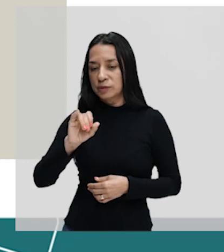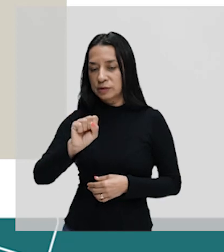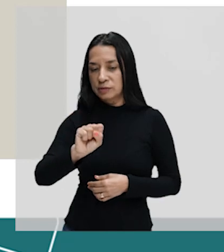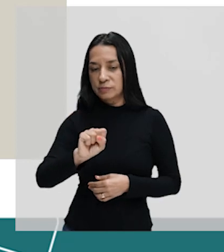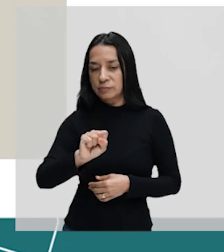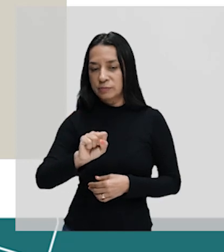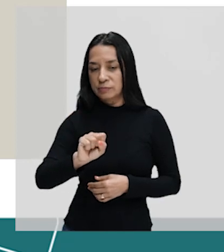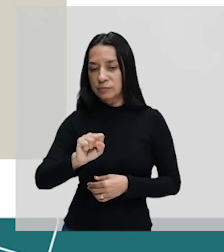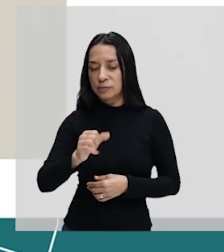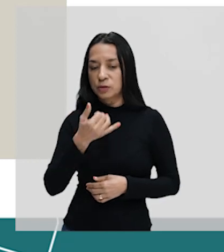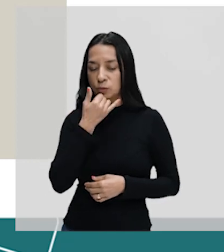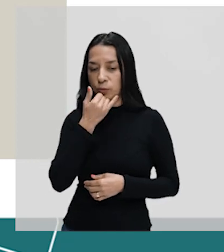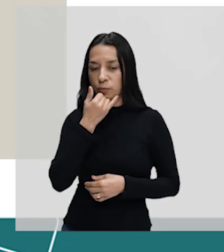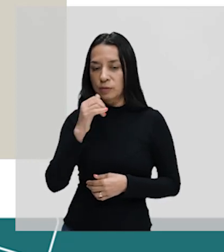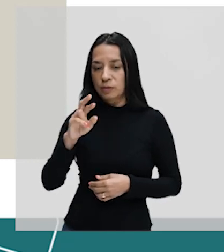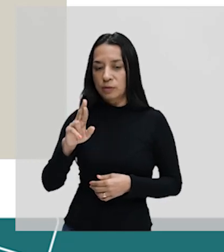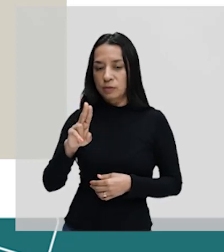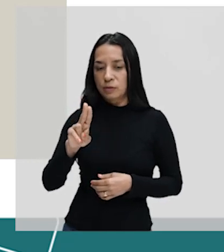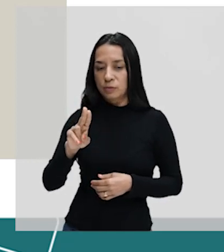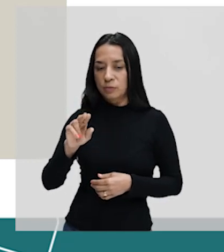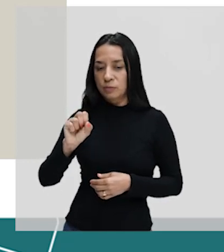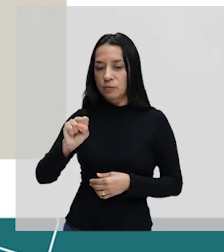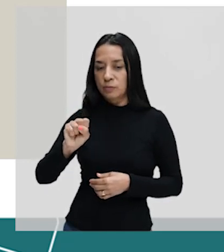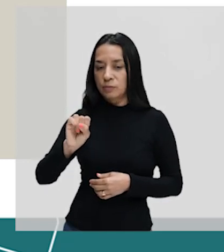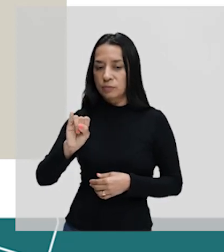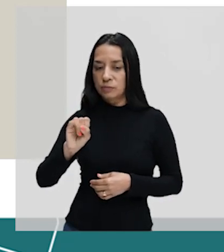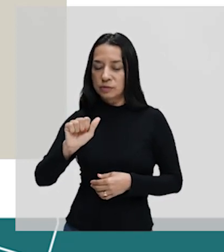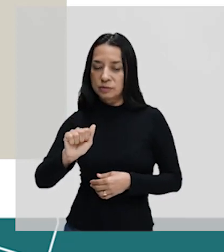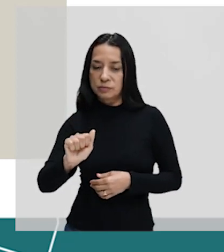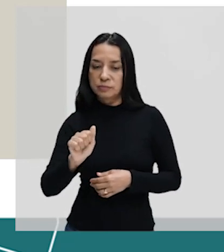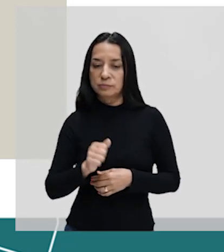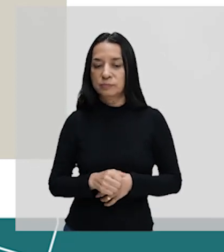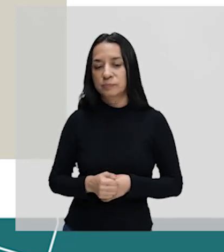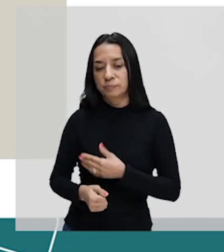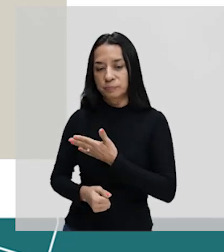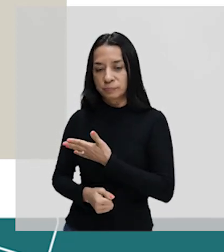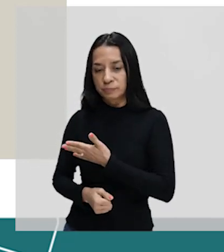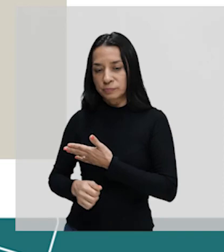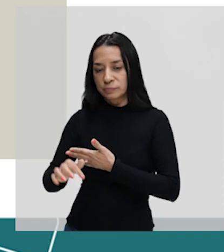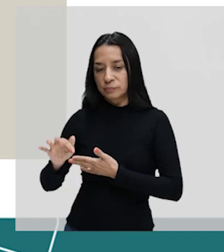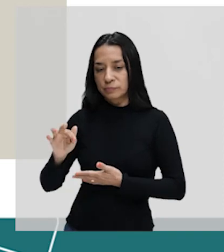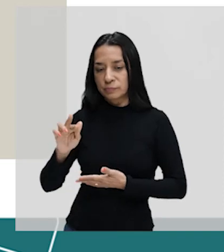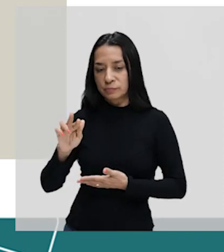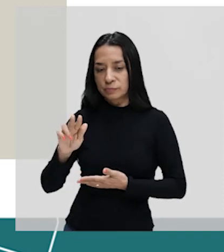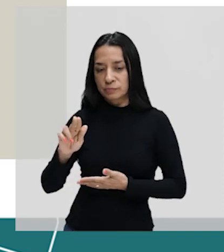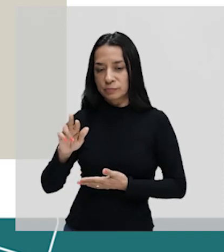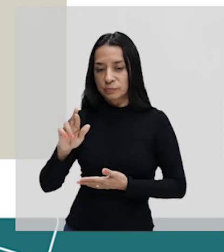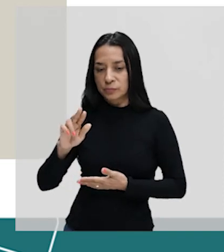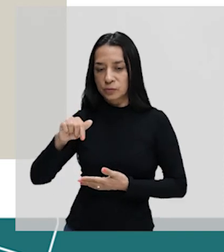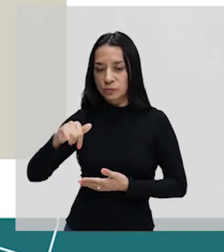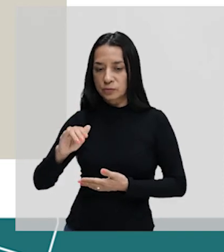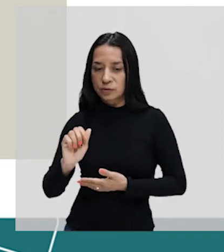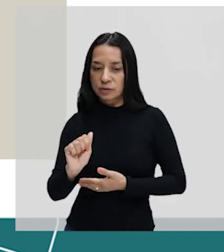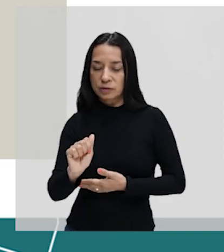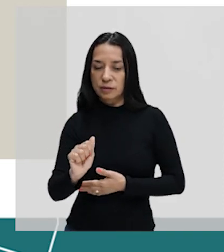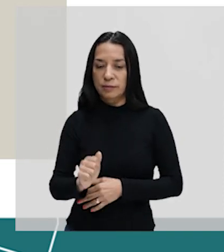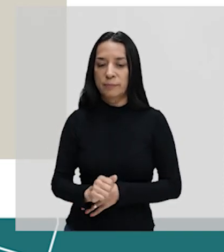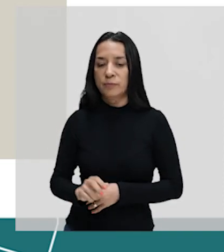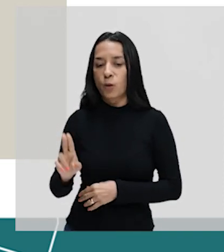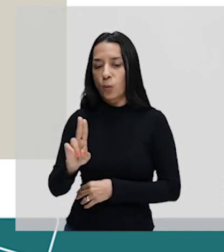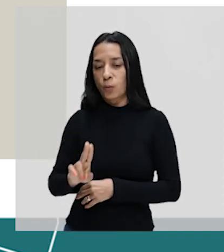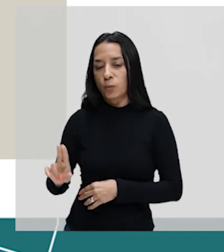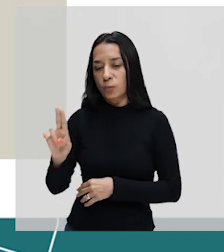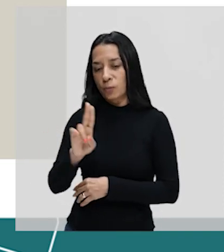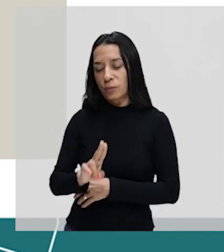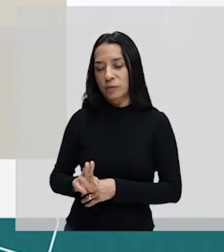russa. Turquia, turco e turca. Uruguai, uruguaio,